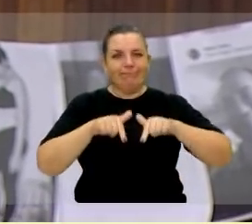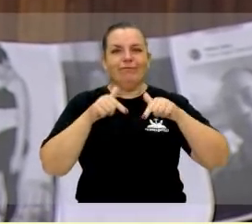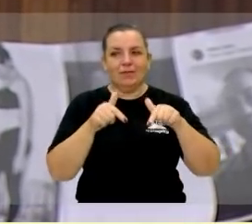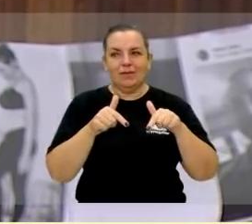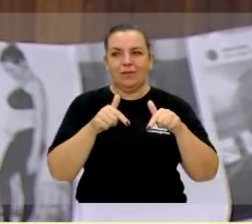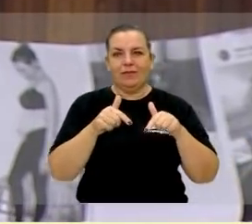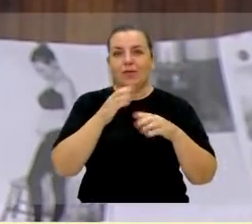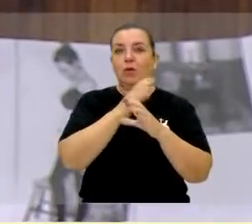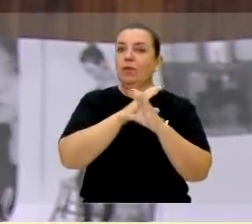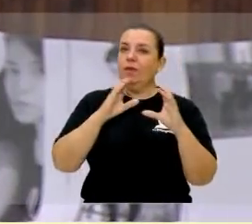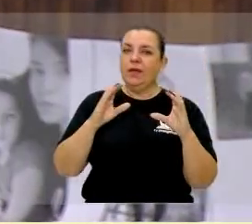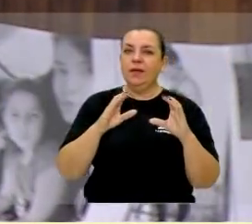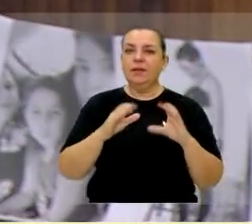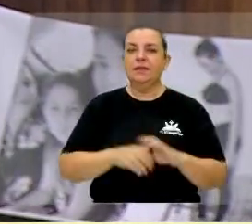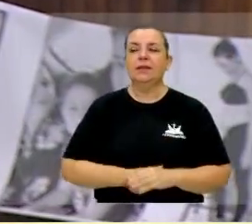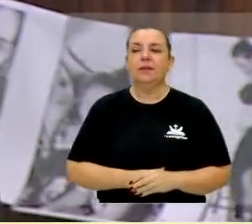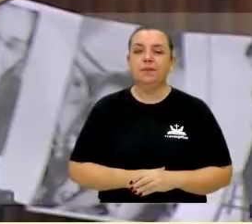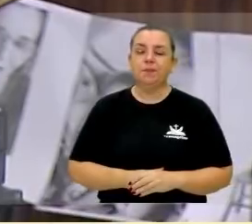Confiança.